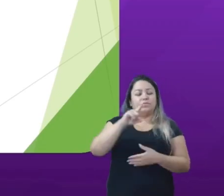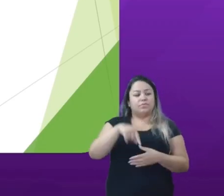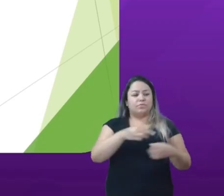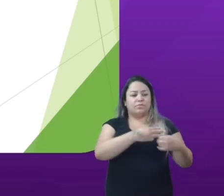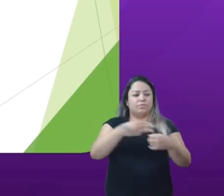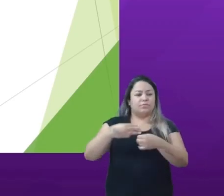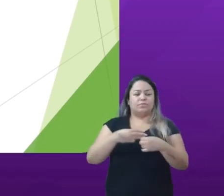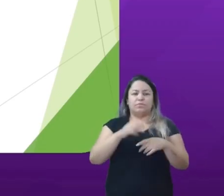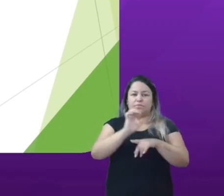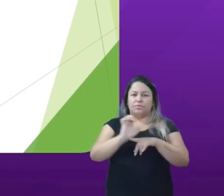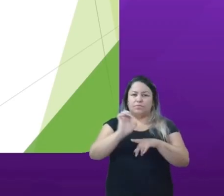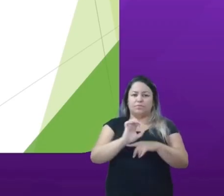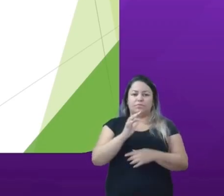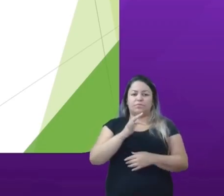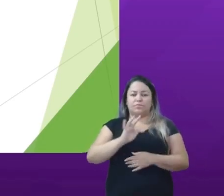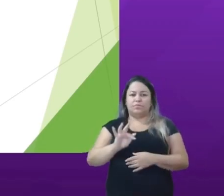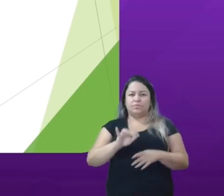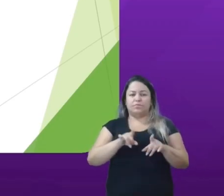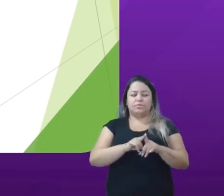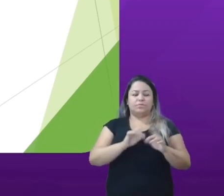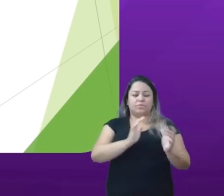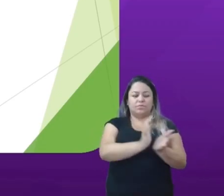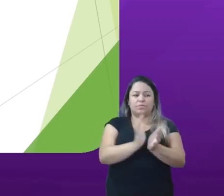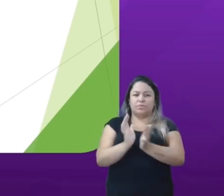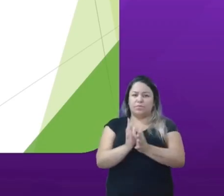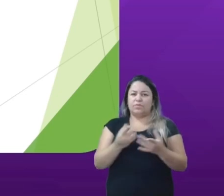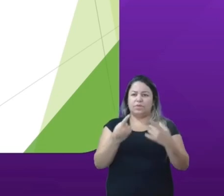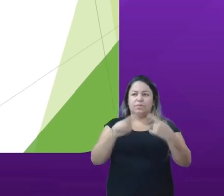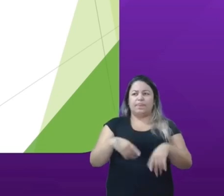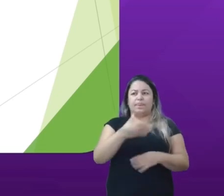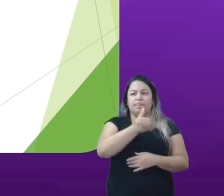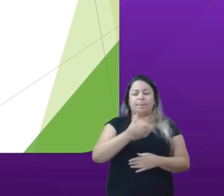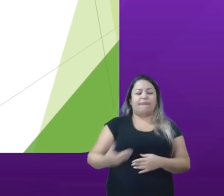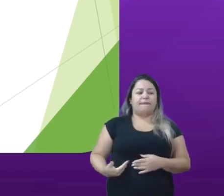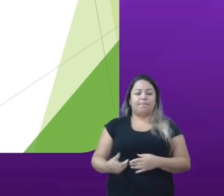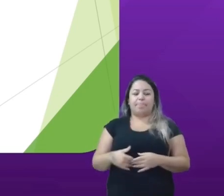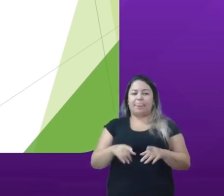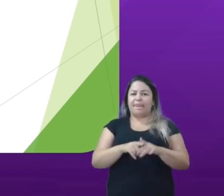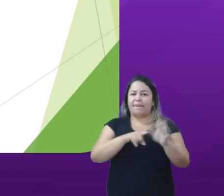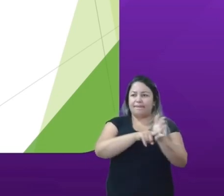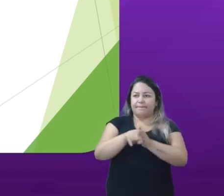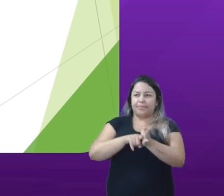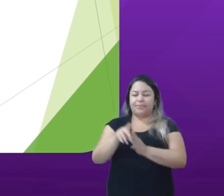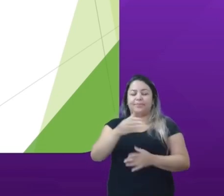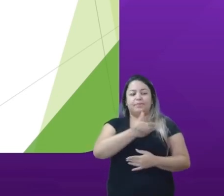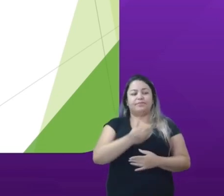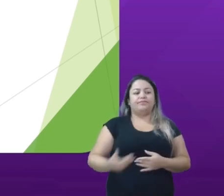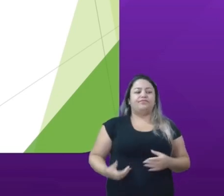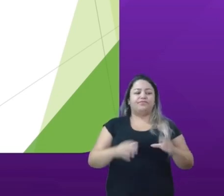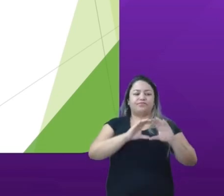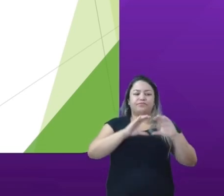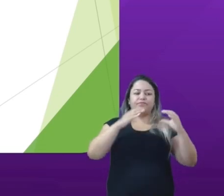municipais, estaduais e federais, e comitês de políticas públicas, audiências e consultas públicas e